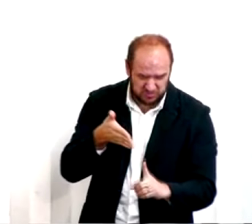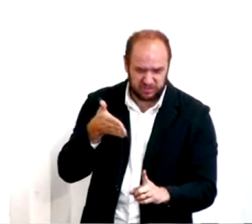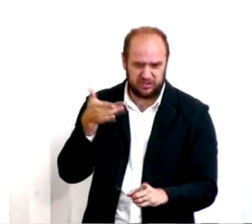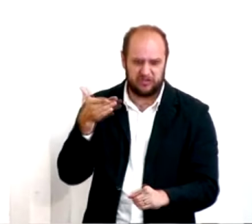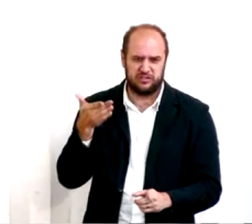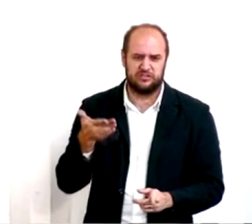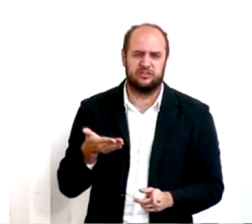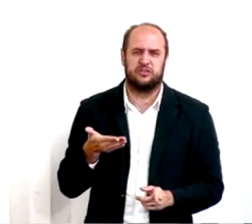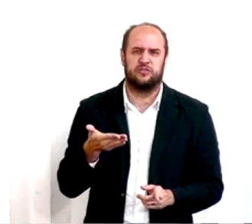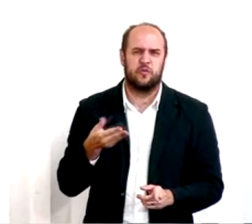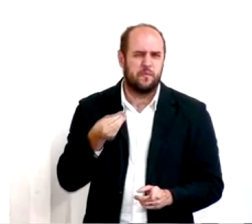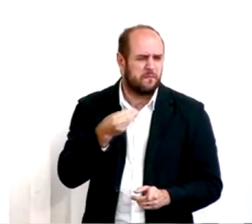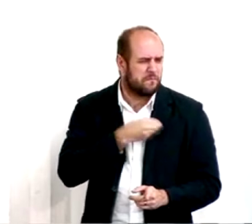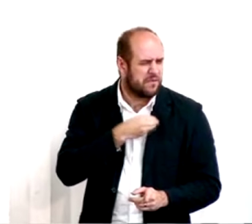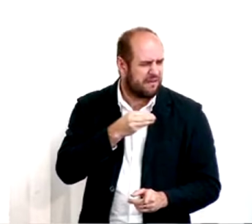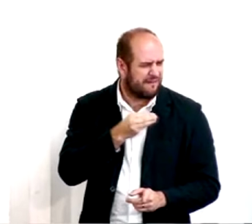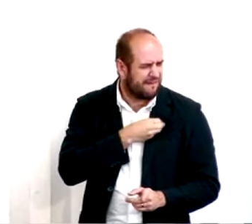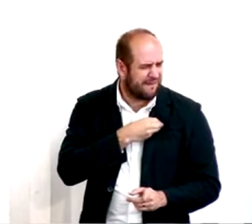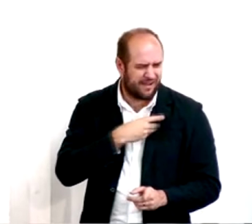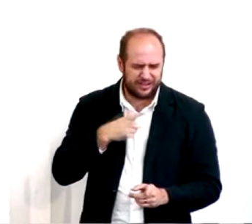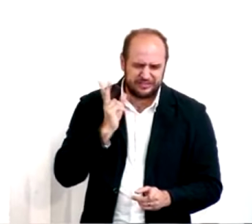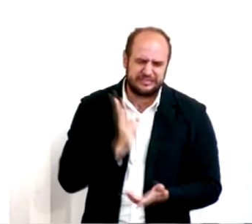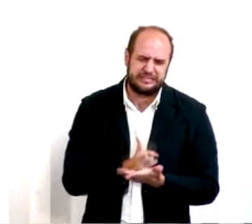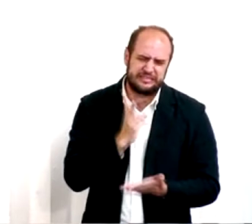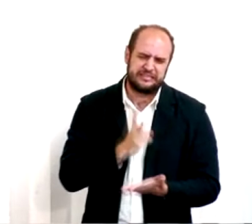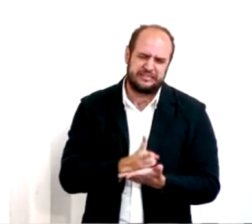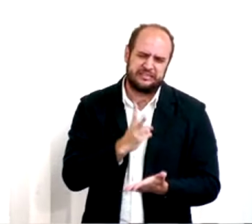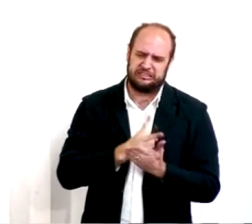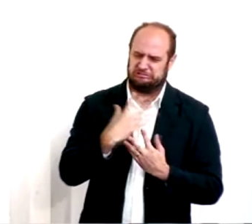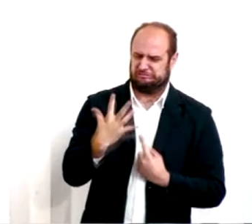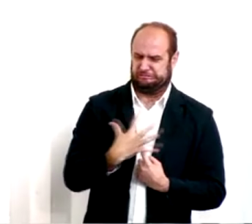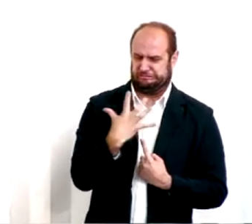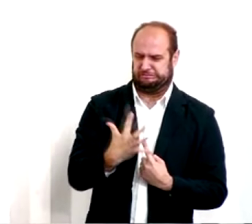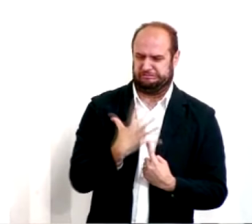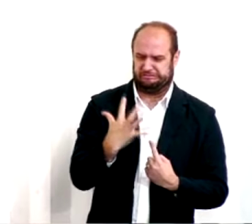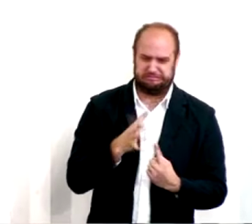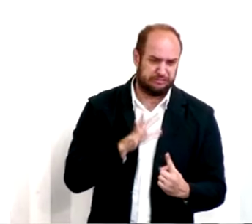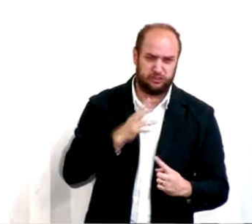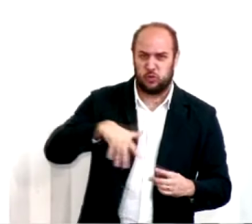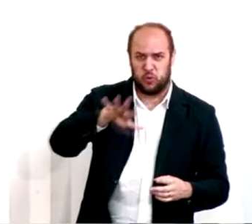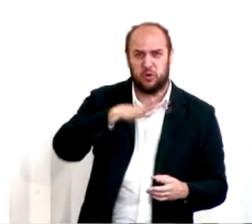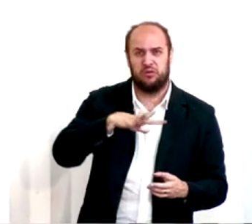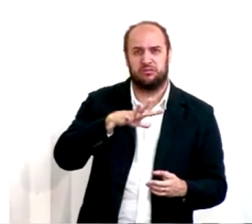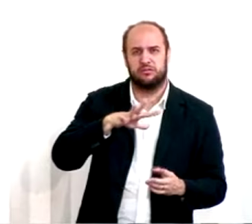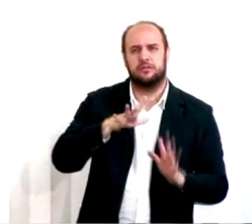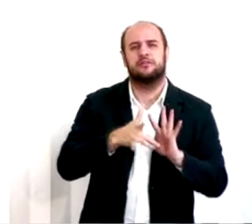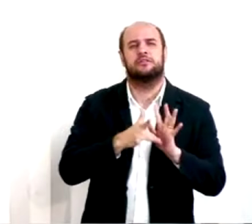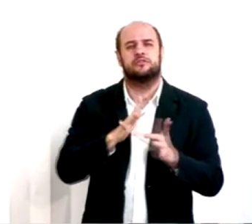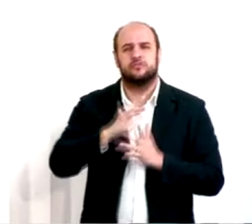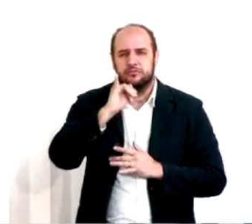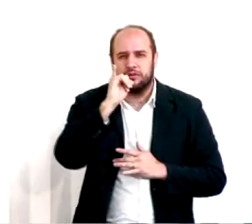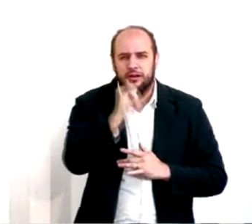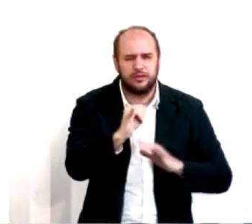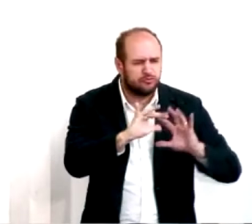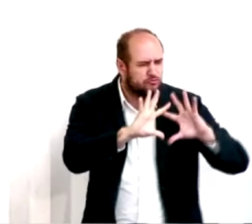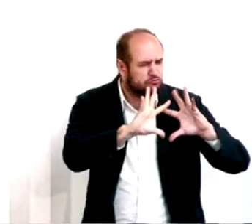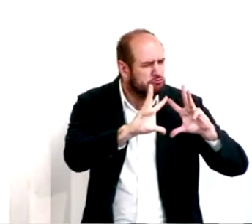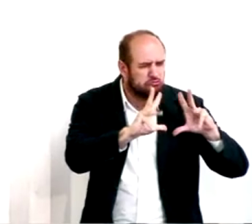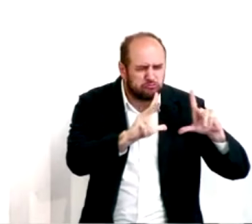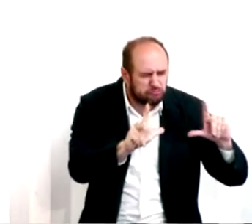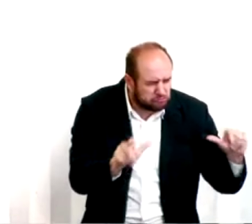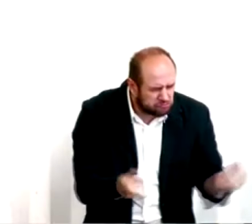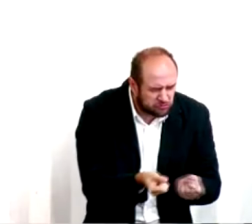fim pecados que tem nas mentes nos assediam é isso Jesus disse coloca só a minha